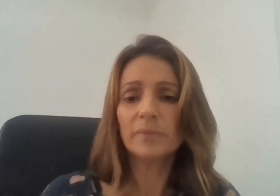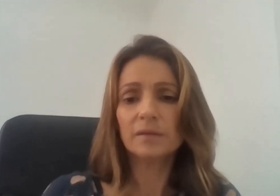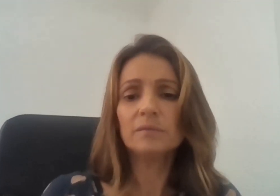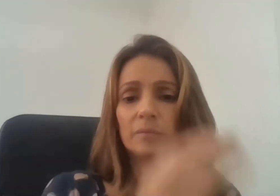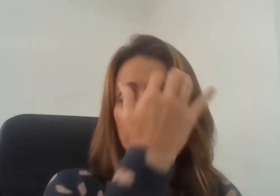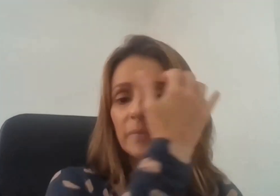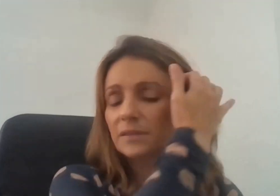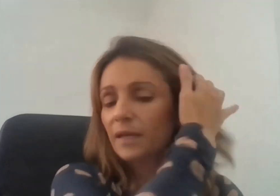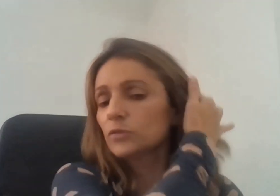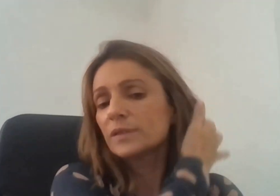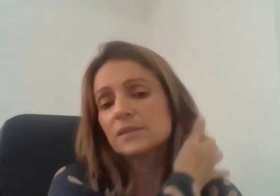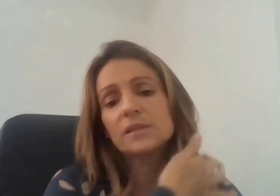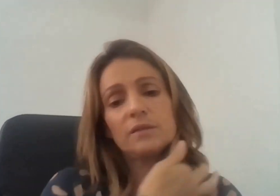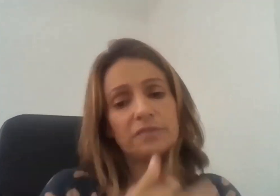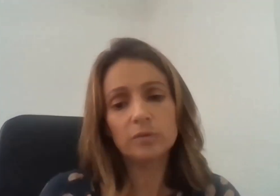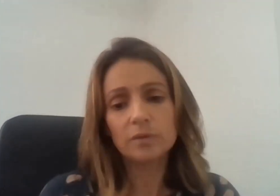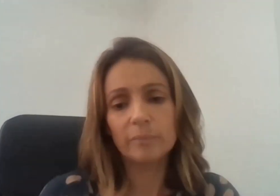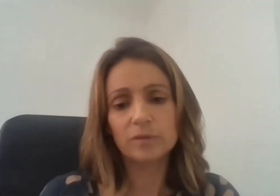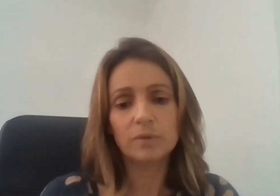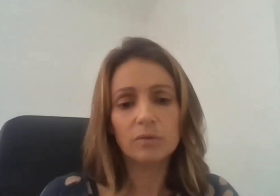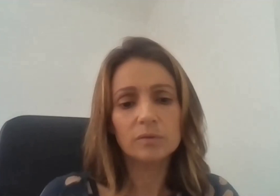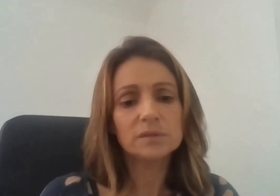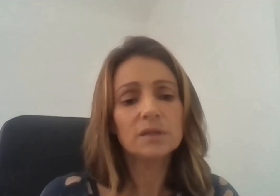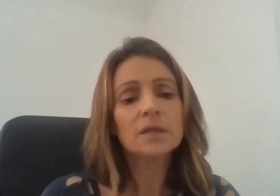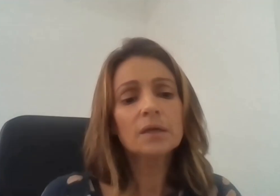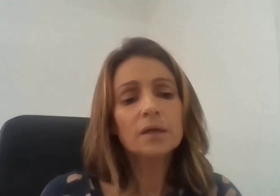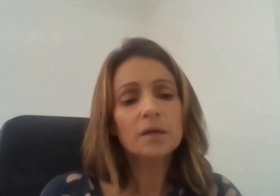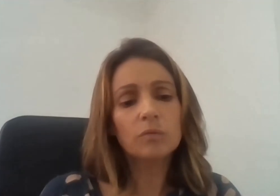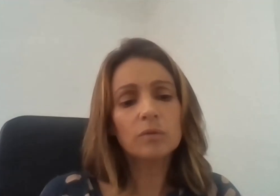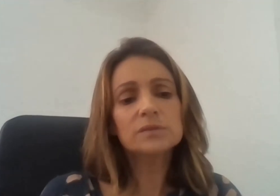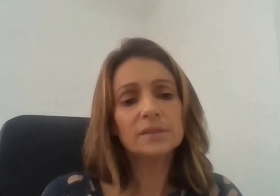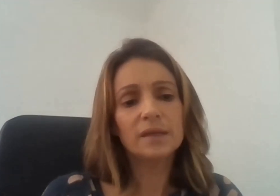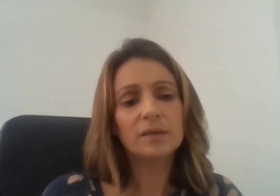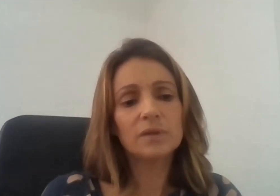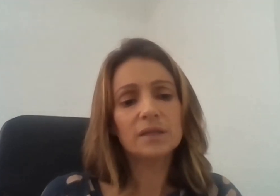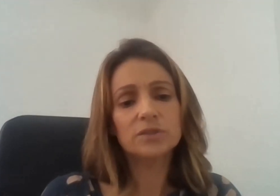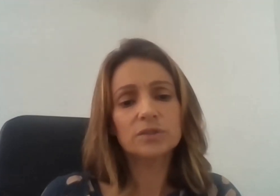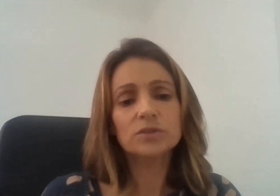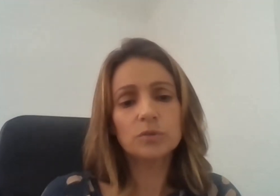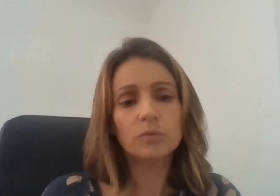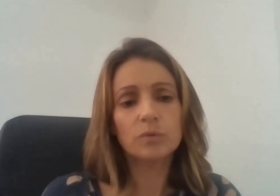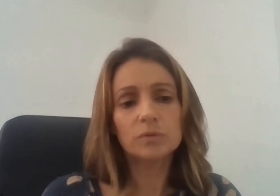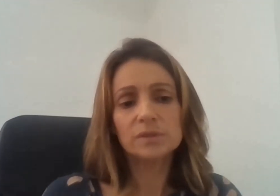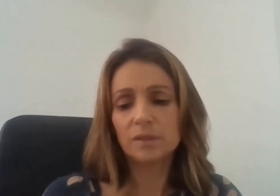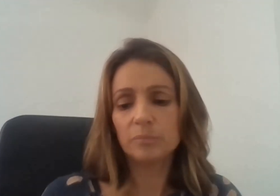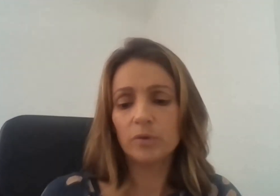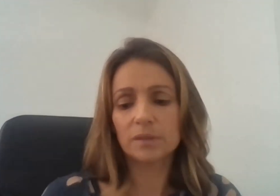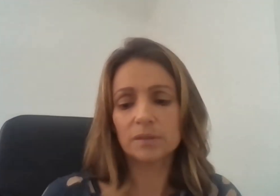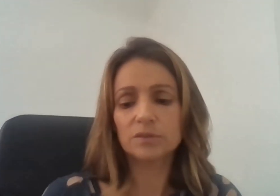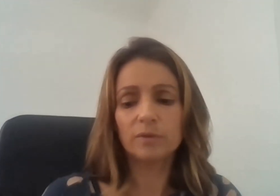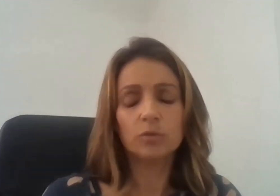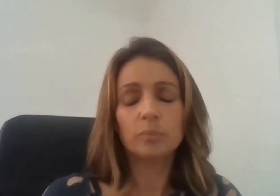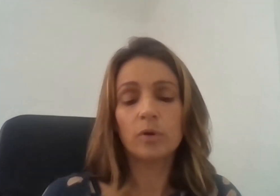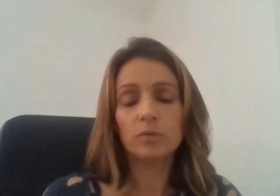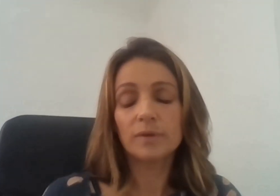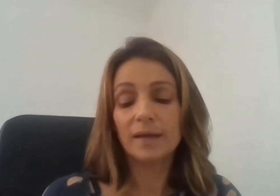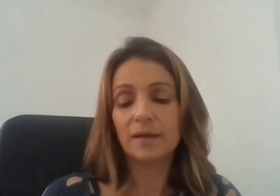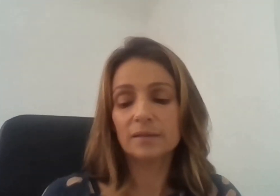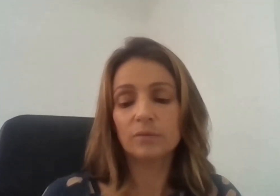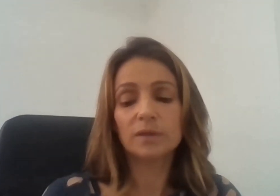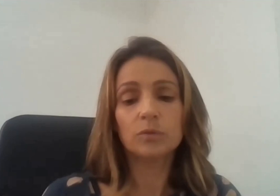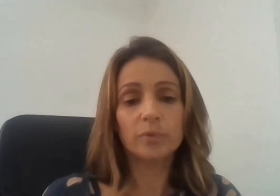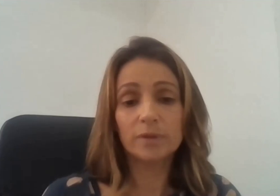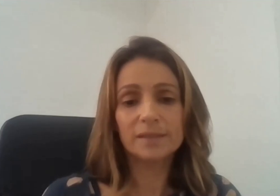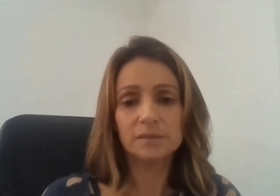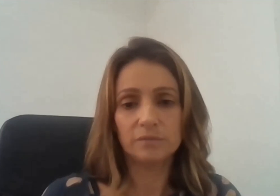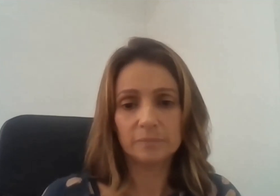ósseos e também pensar em doenças que infiltram a medula óssea quando se tem uma queixa de dor óssea importante, uma dor